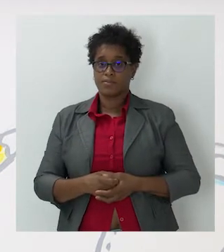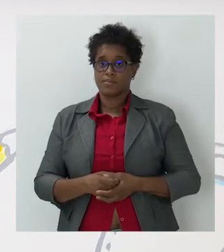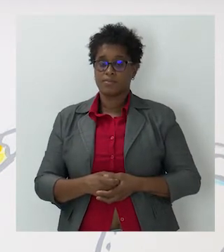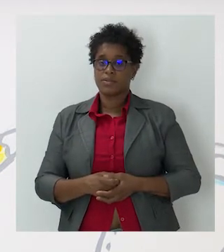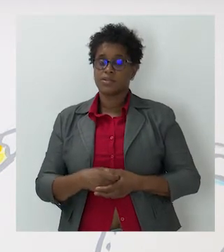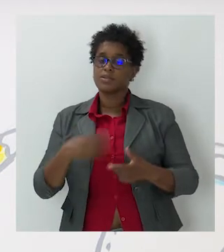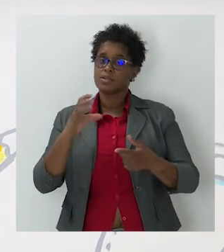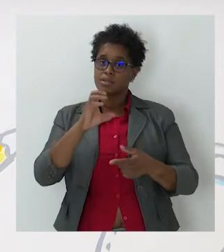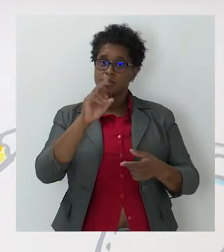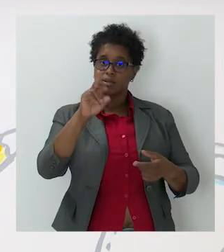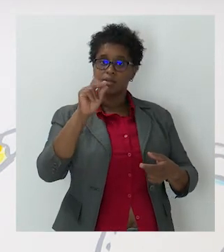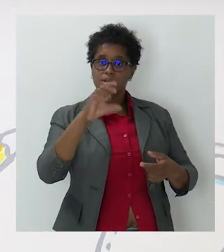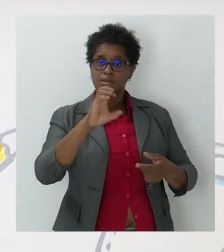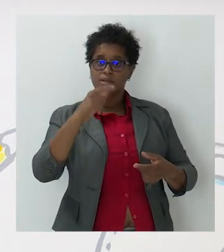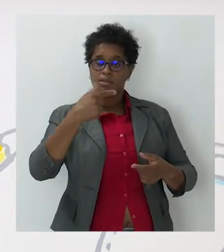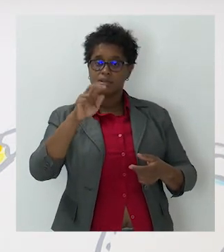se caracterizar.